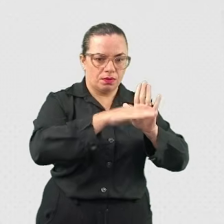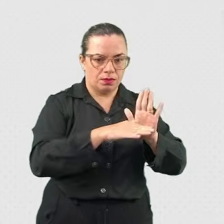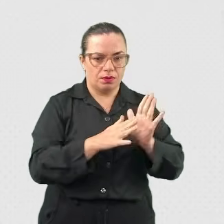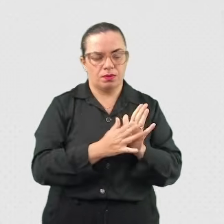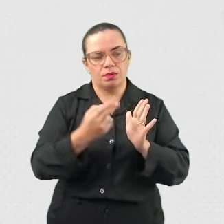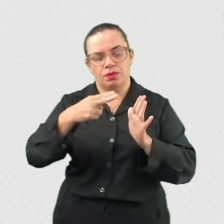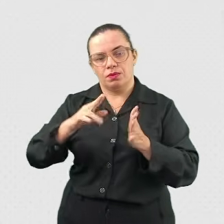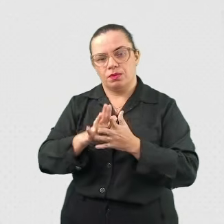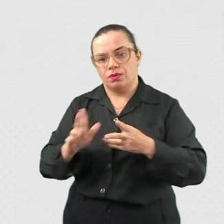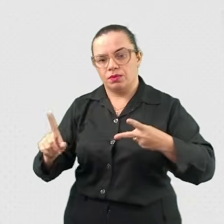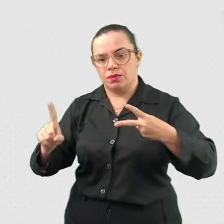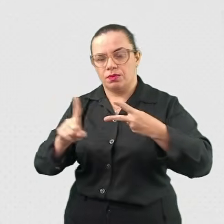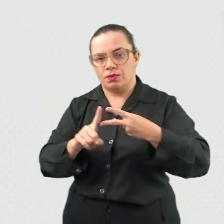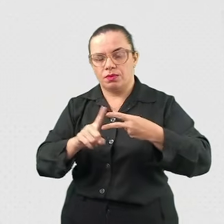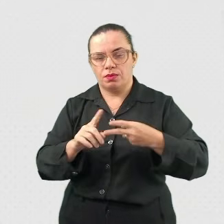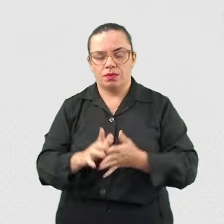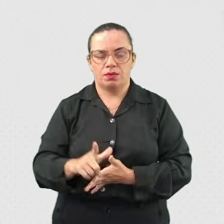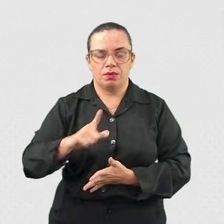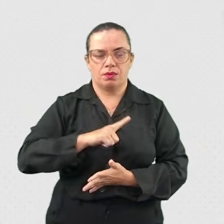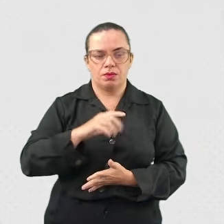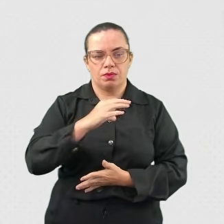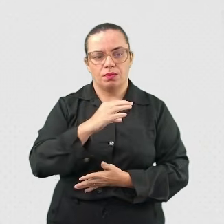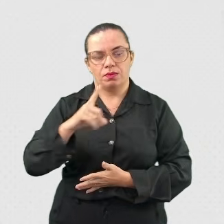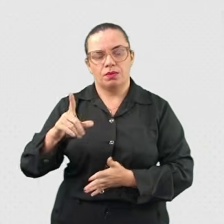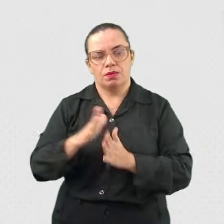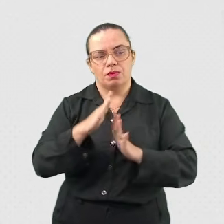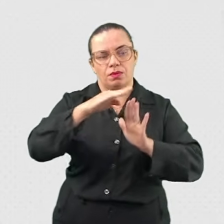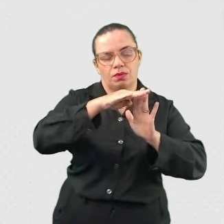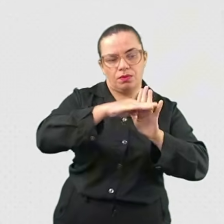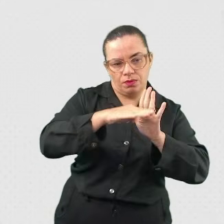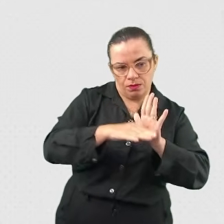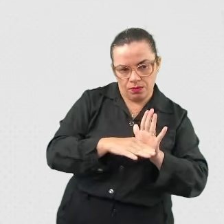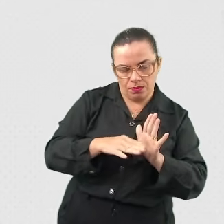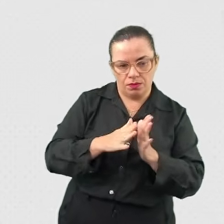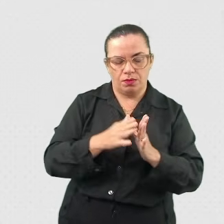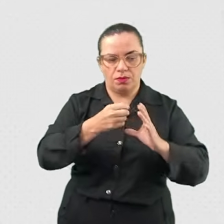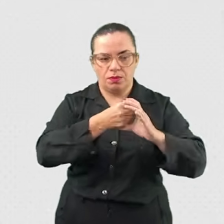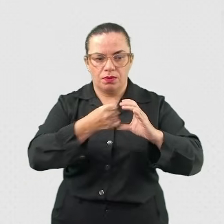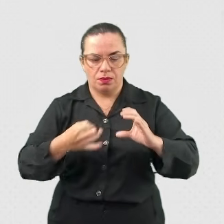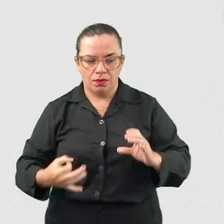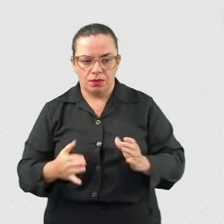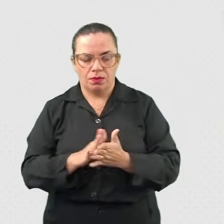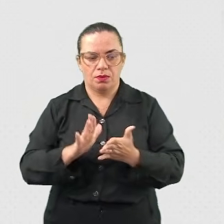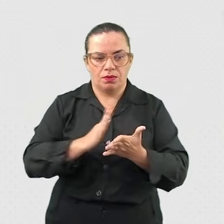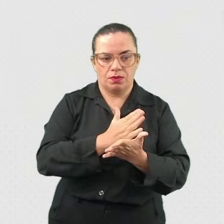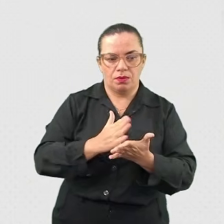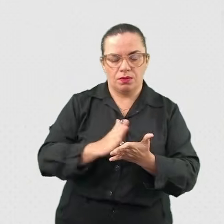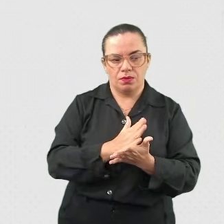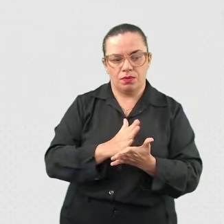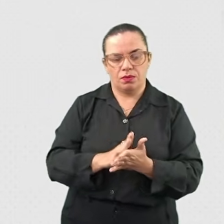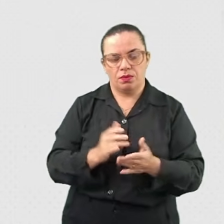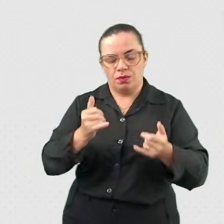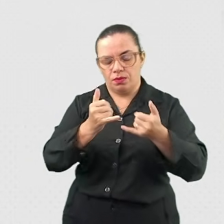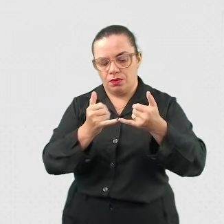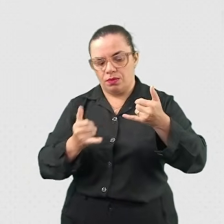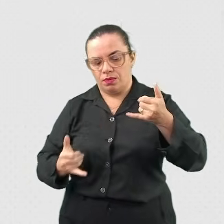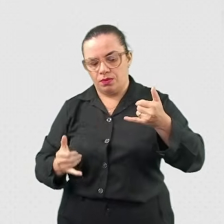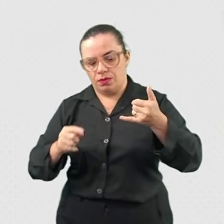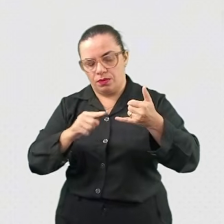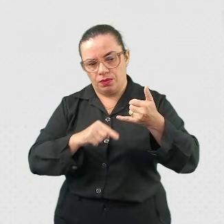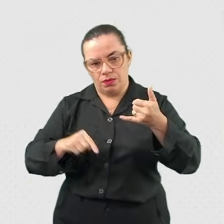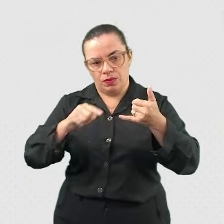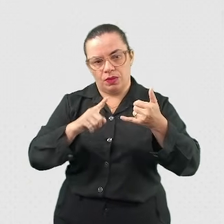polígonos. Existem algumas classificações que levam em consideração alguns elementos. Em relação aos lados. Se o polígono tem 3 lados,